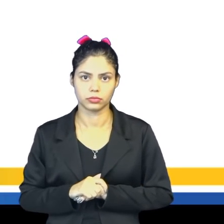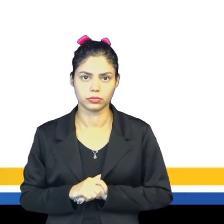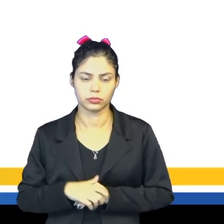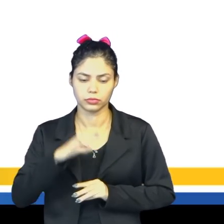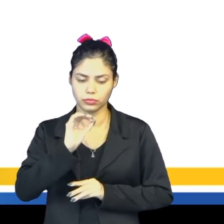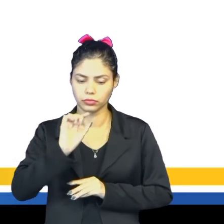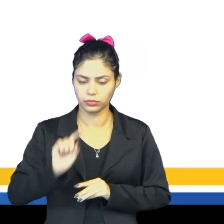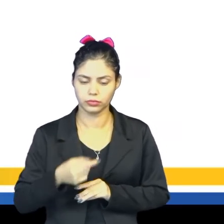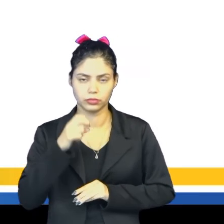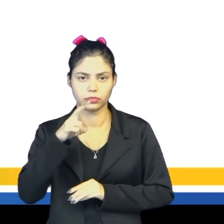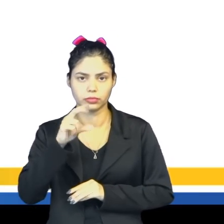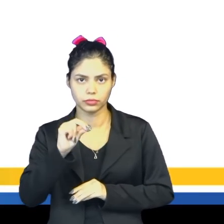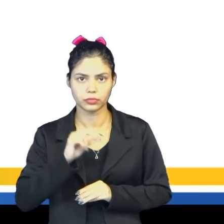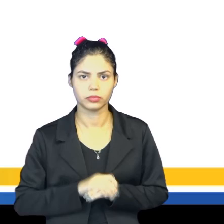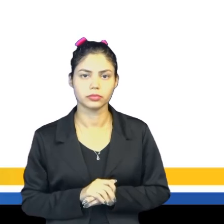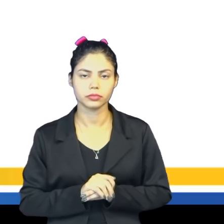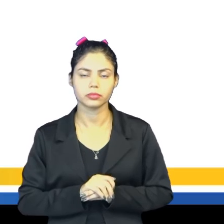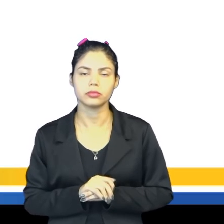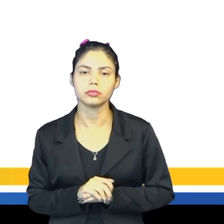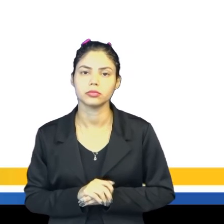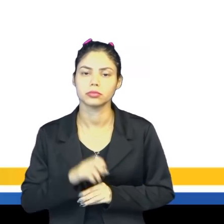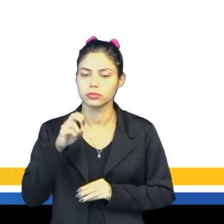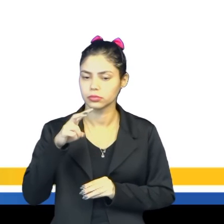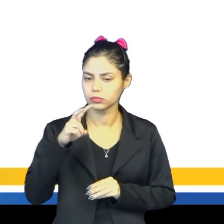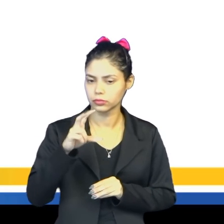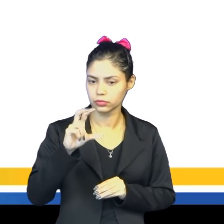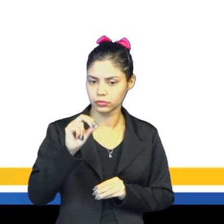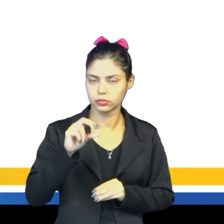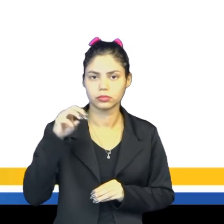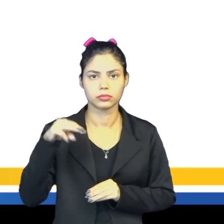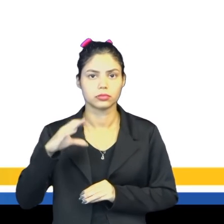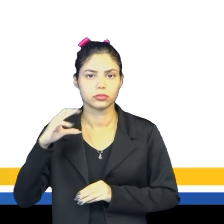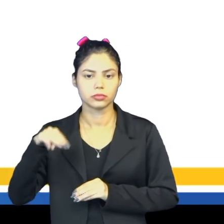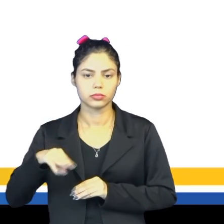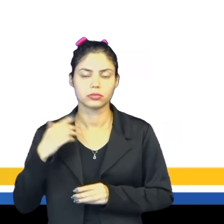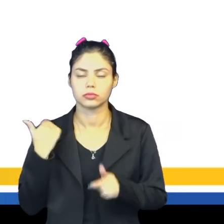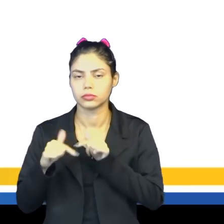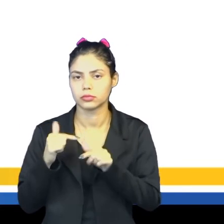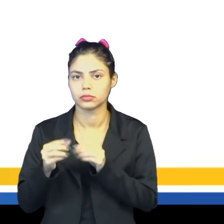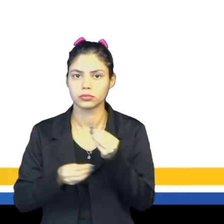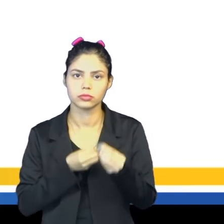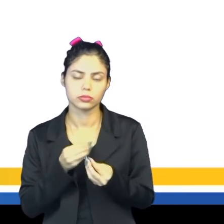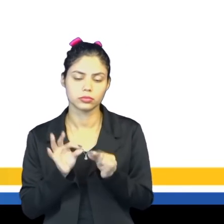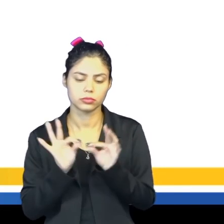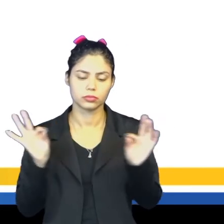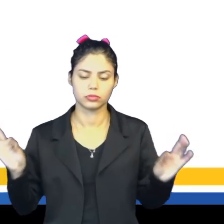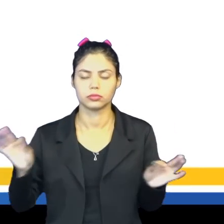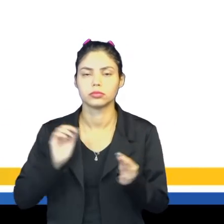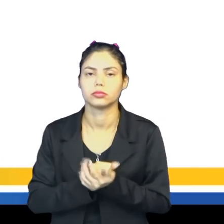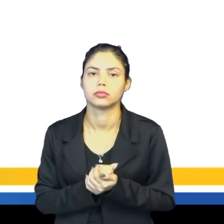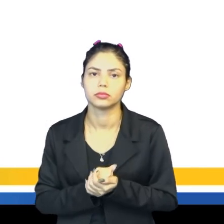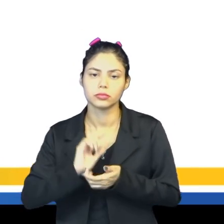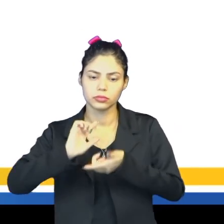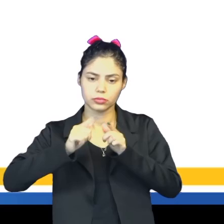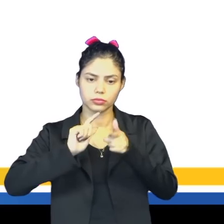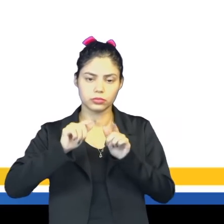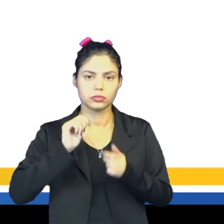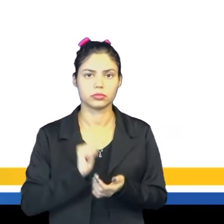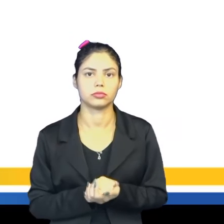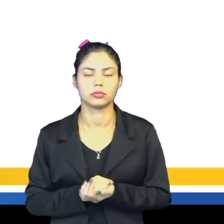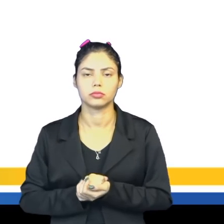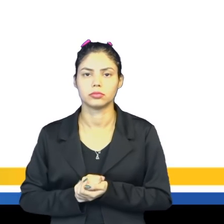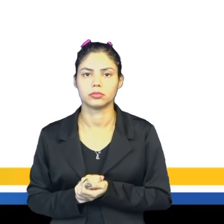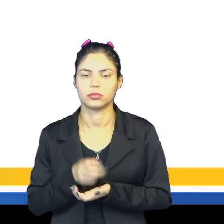e 0,50, ou seja, 50 centímetros. Mas como nós estamos trabalhando com metro, a letra M